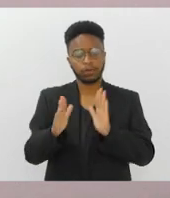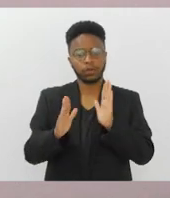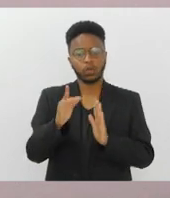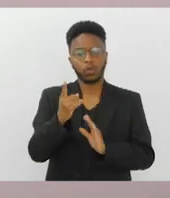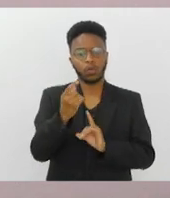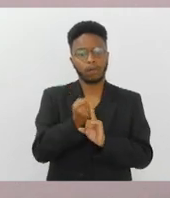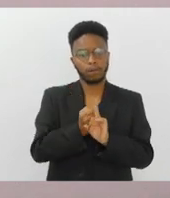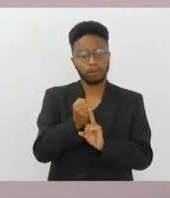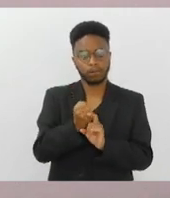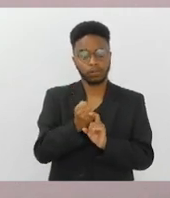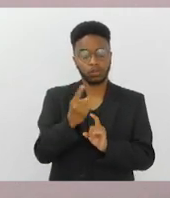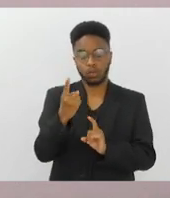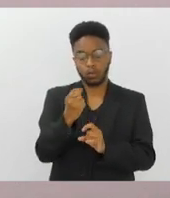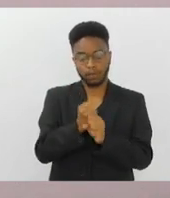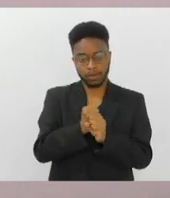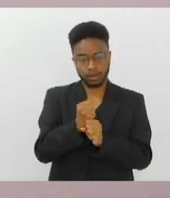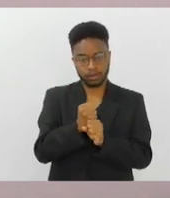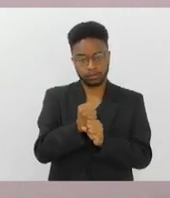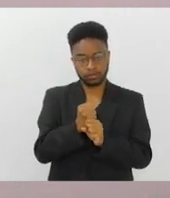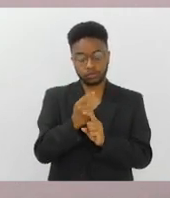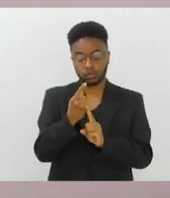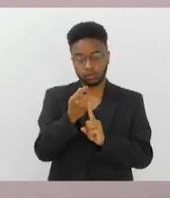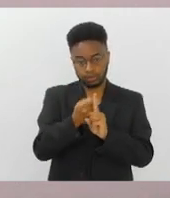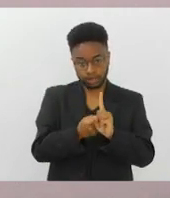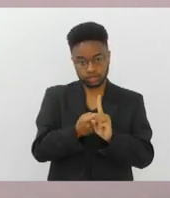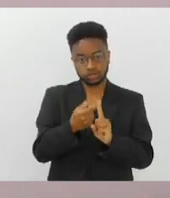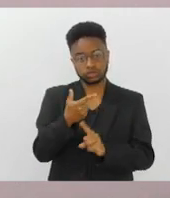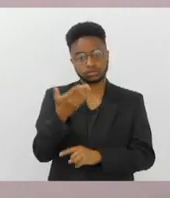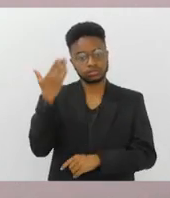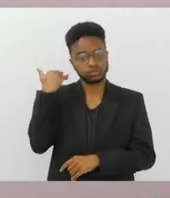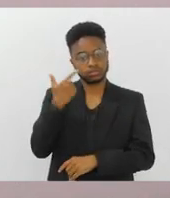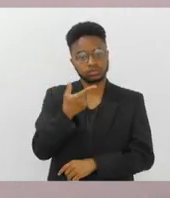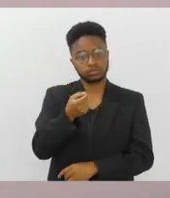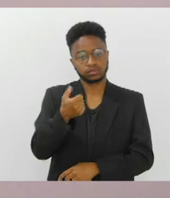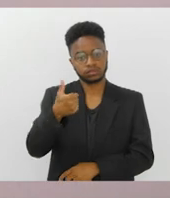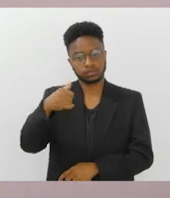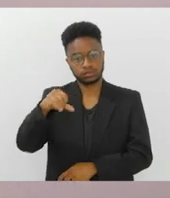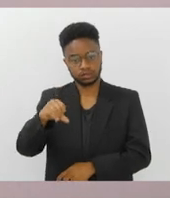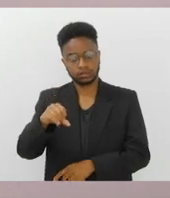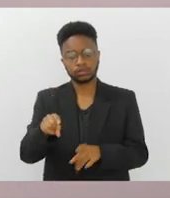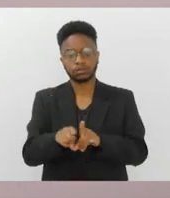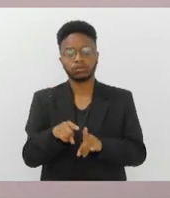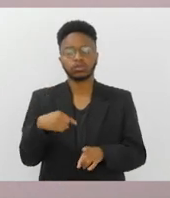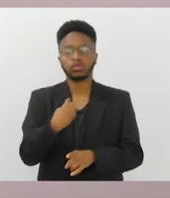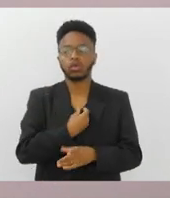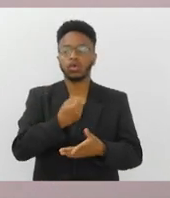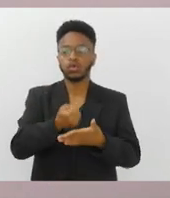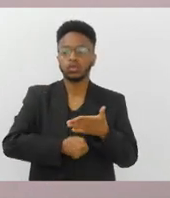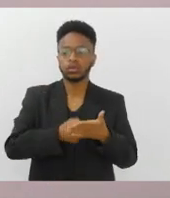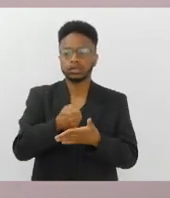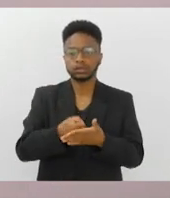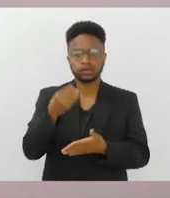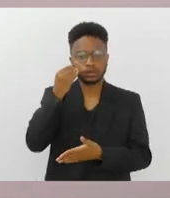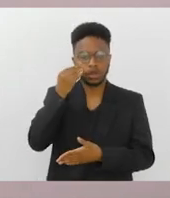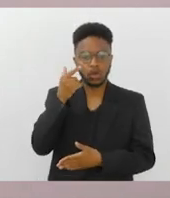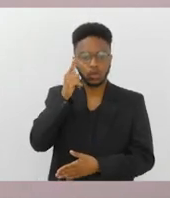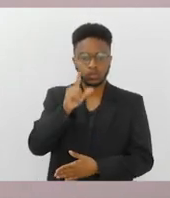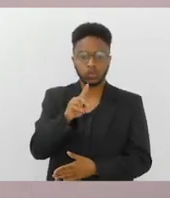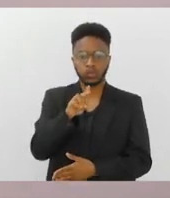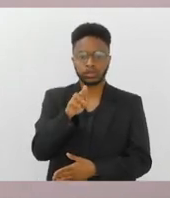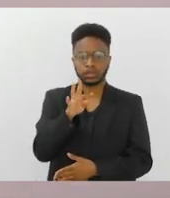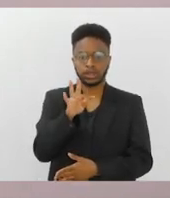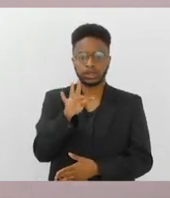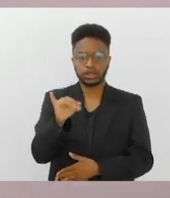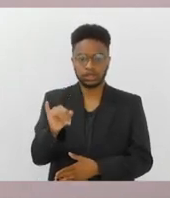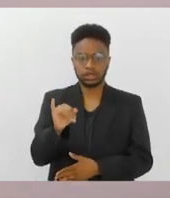em 2019, e nós batalhamos para a gente conseguir uma UTI neonatal